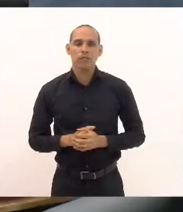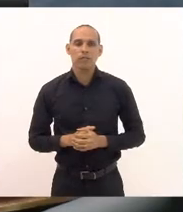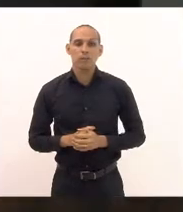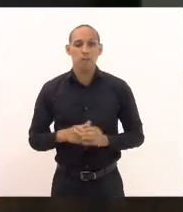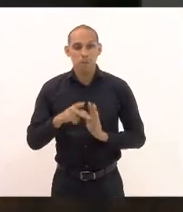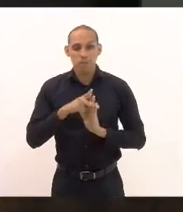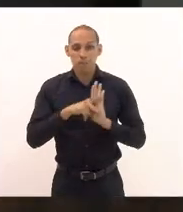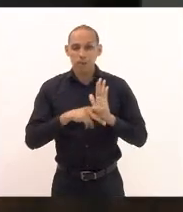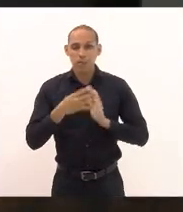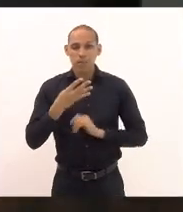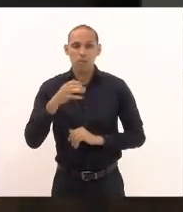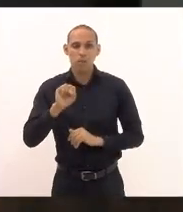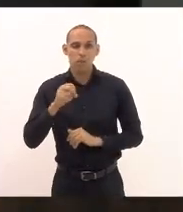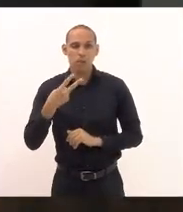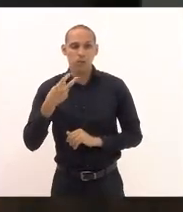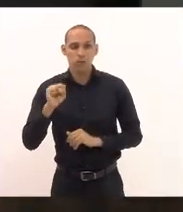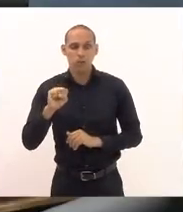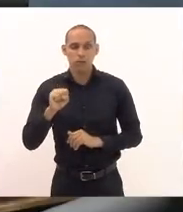Projeto